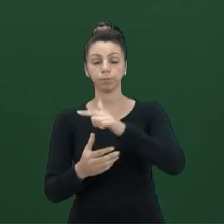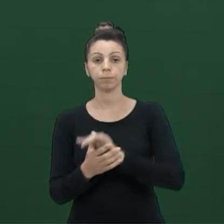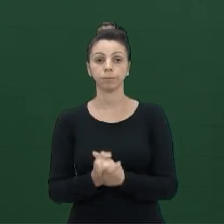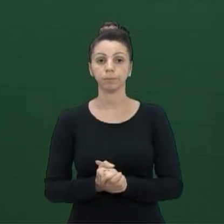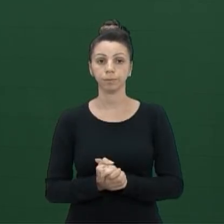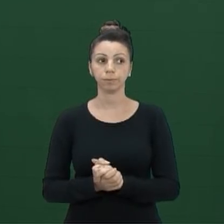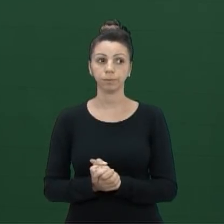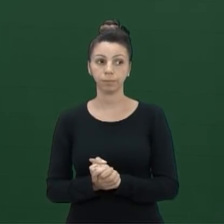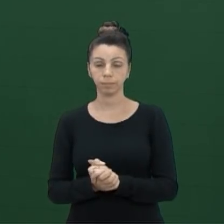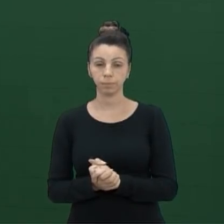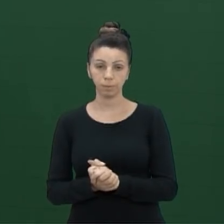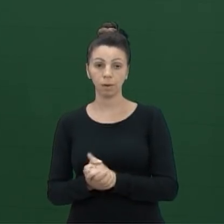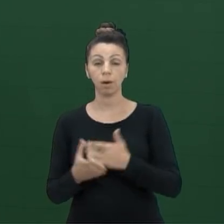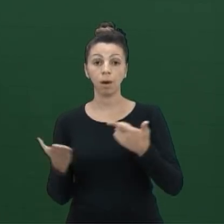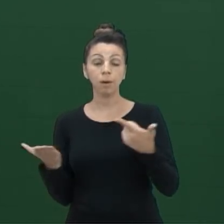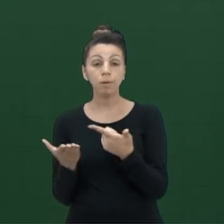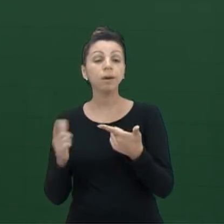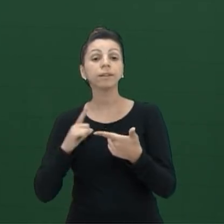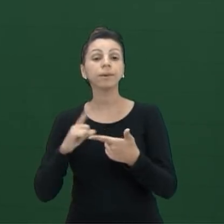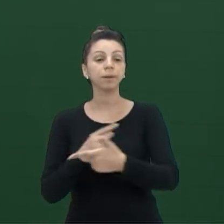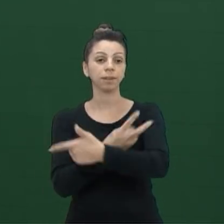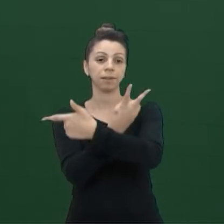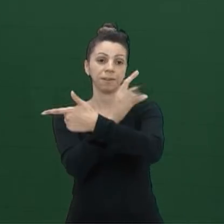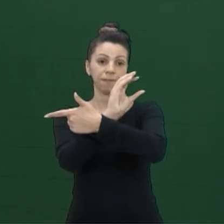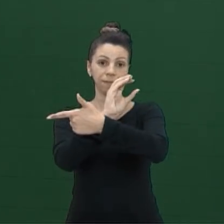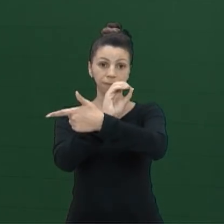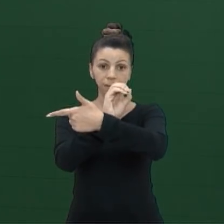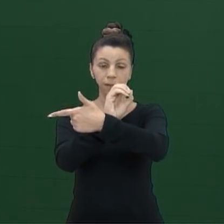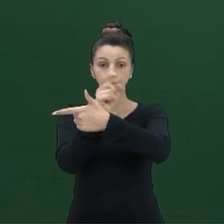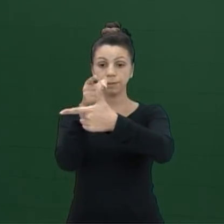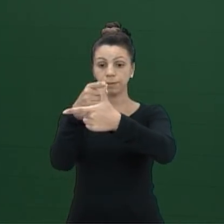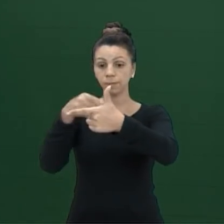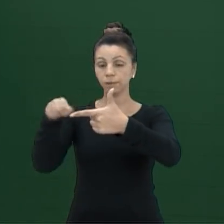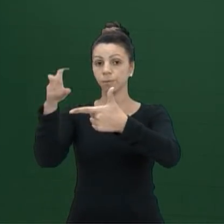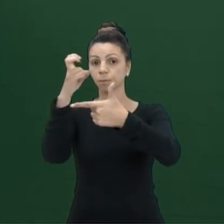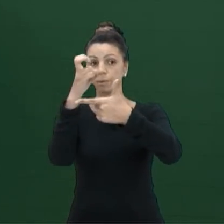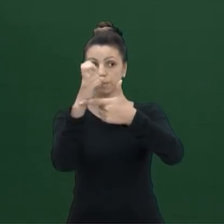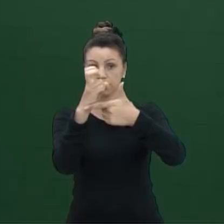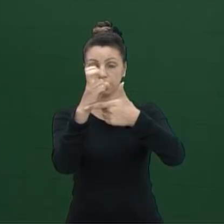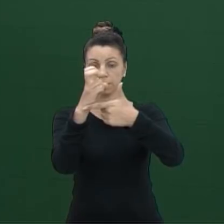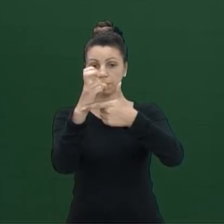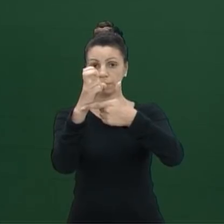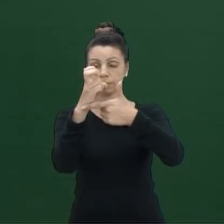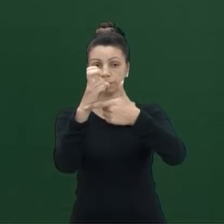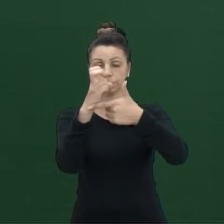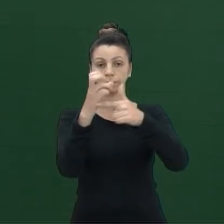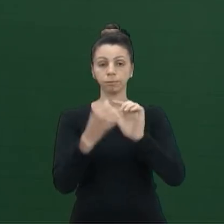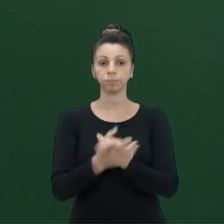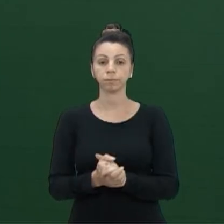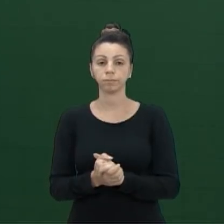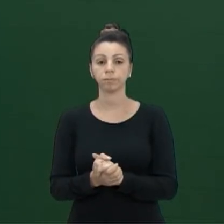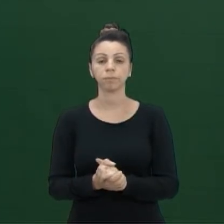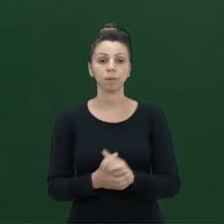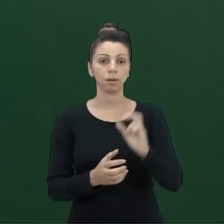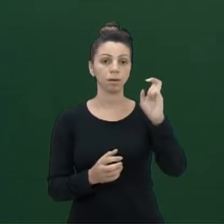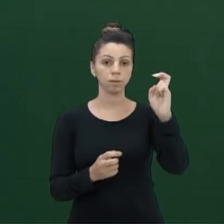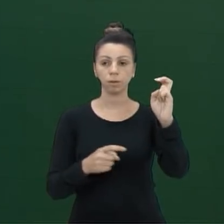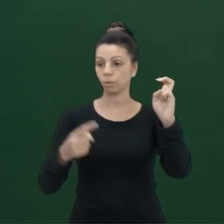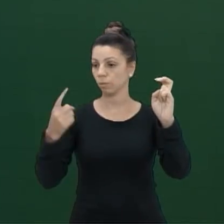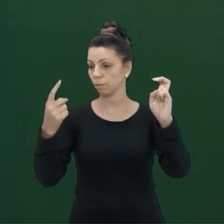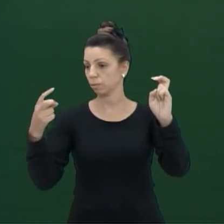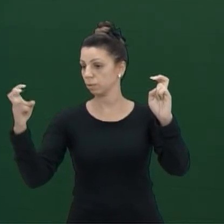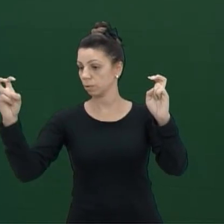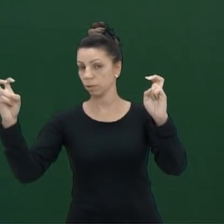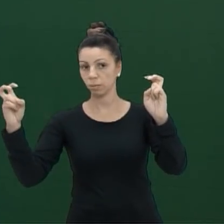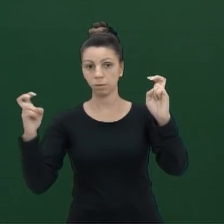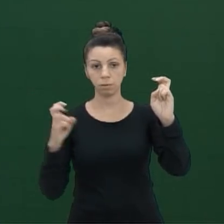gente tem 20 divididos por 5. Vamos relembrar a tabuada ali? 5 vezes 1, 5. 5 vezes